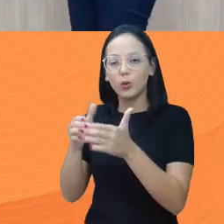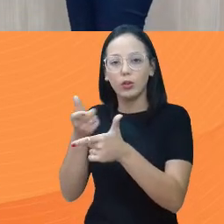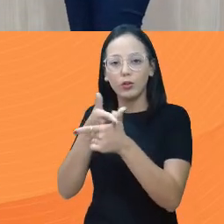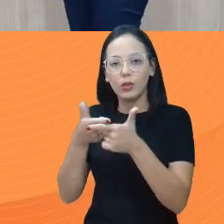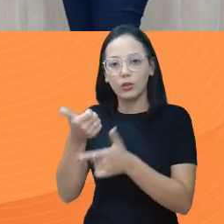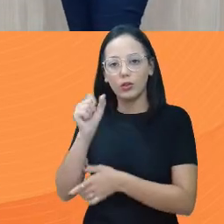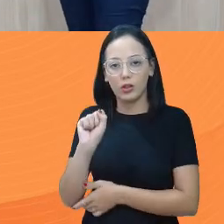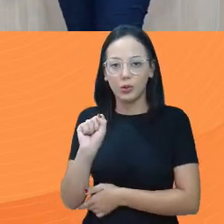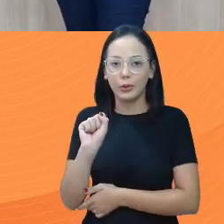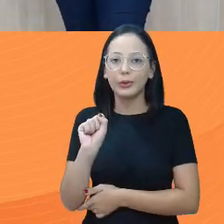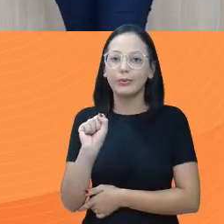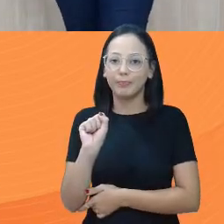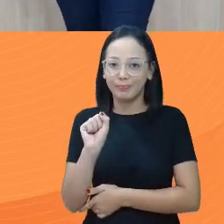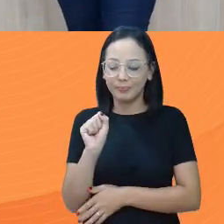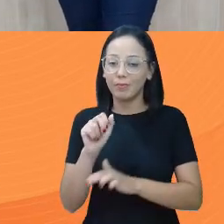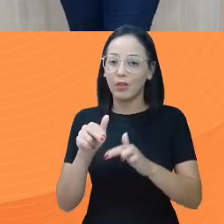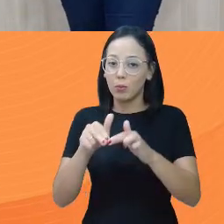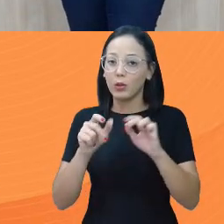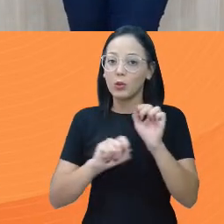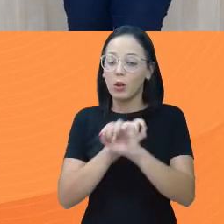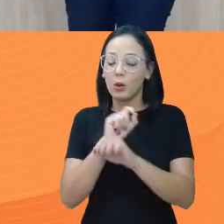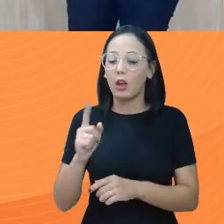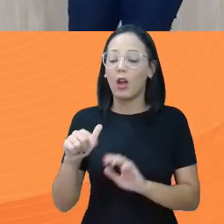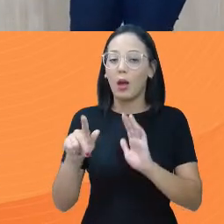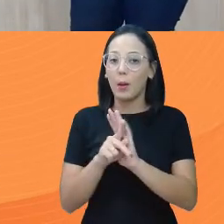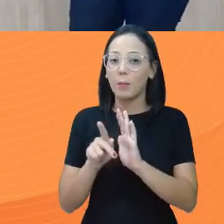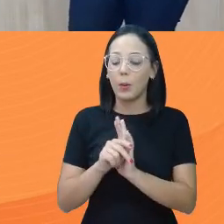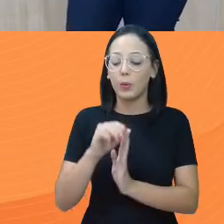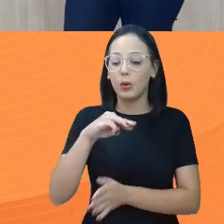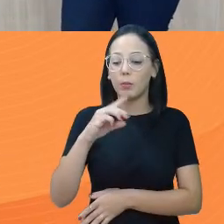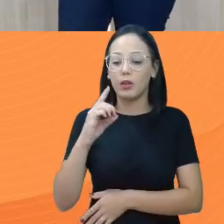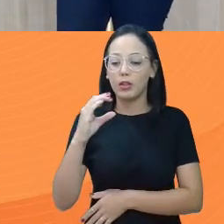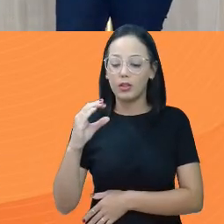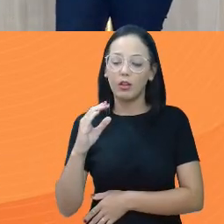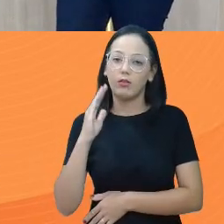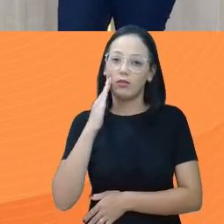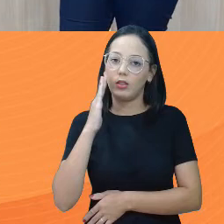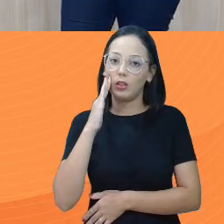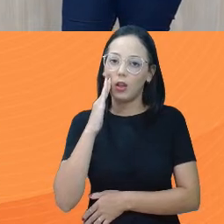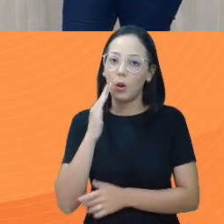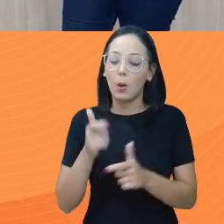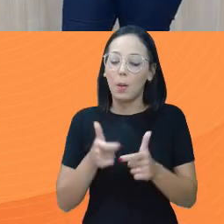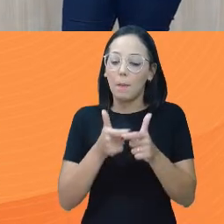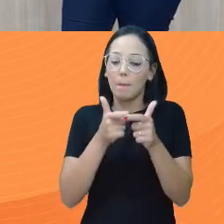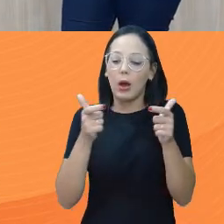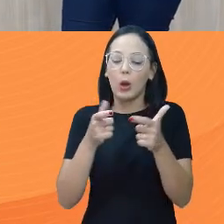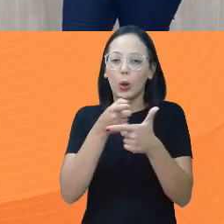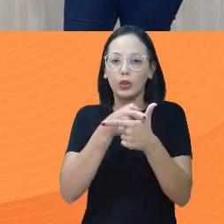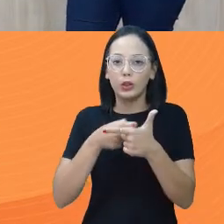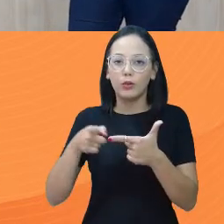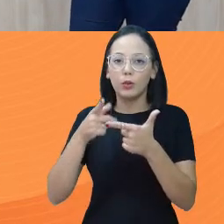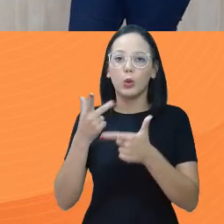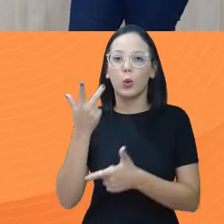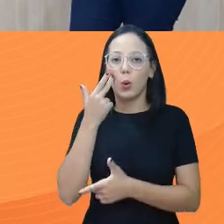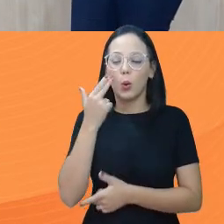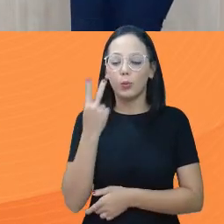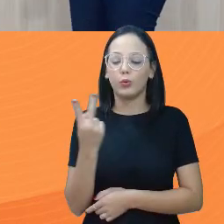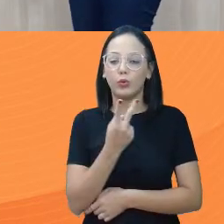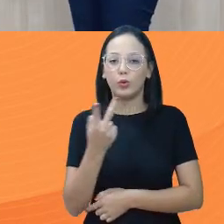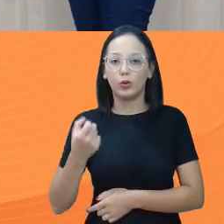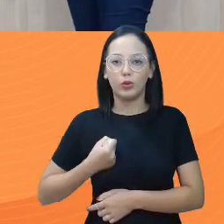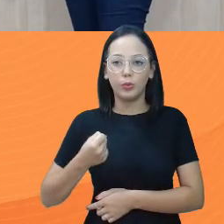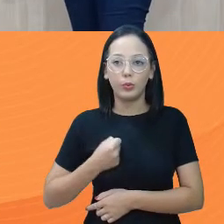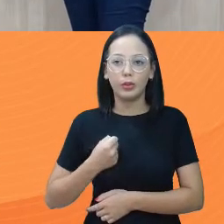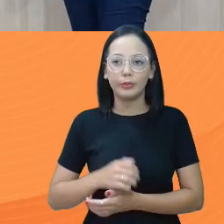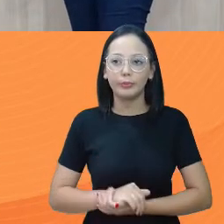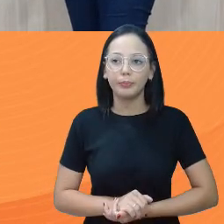do 18, tá certo? Então, esse daí vai ser o nosso MDC, vai ser o nosso maior divisor comum nos dois números, tá